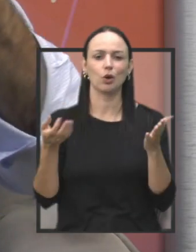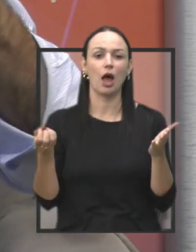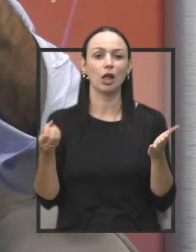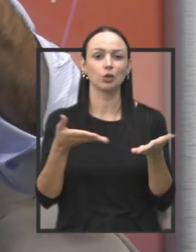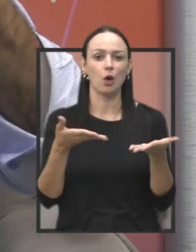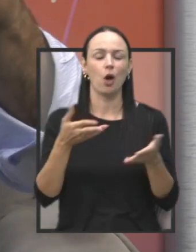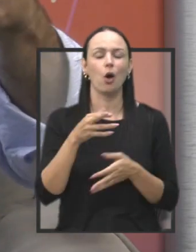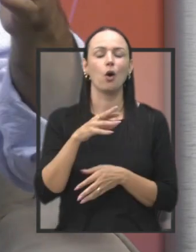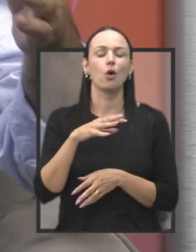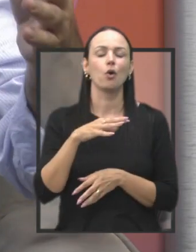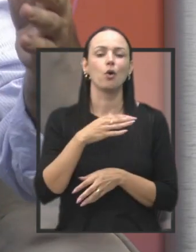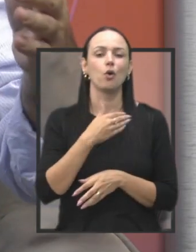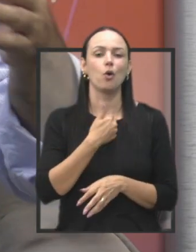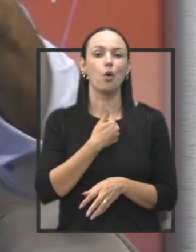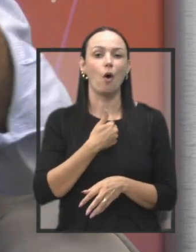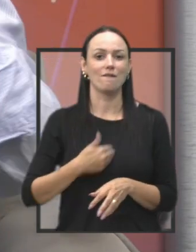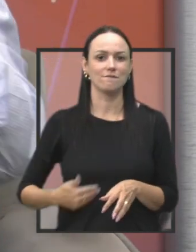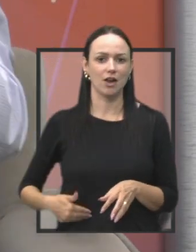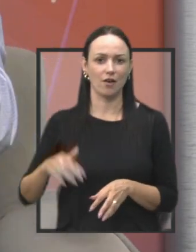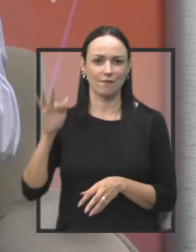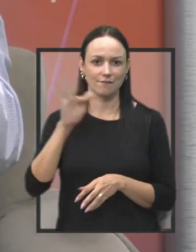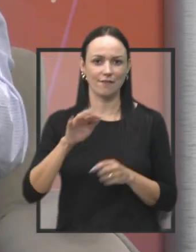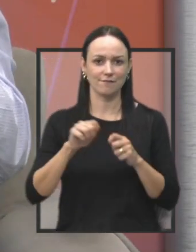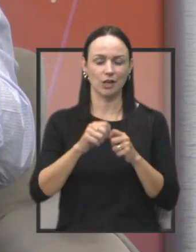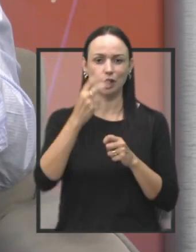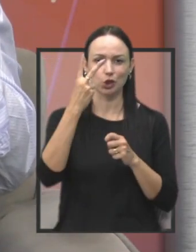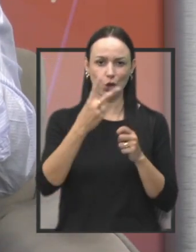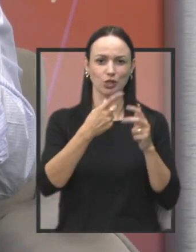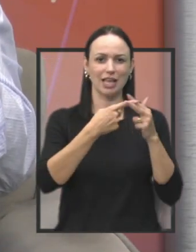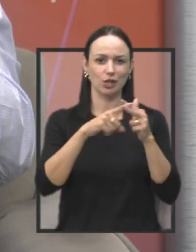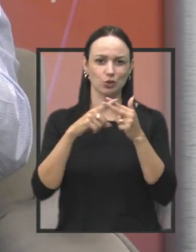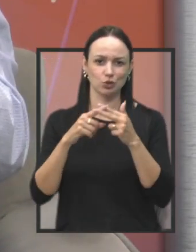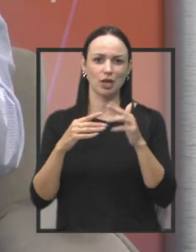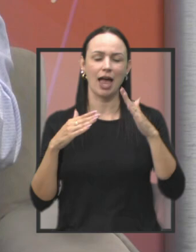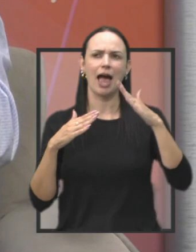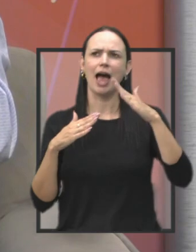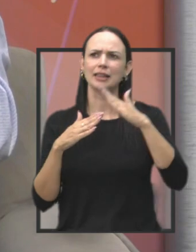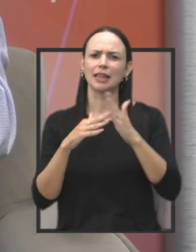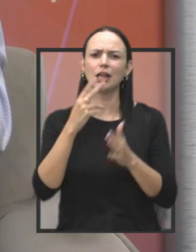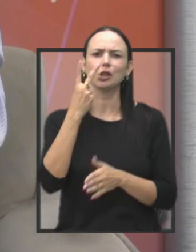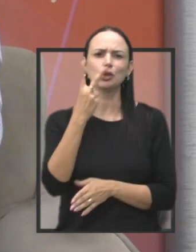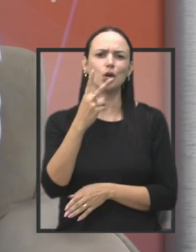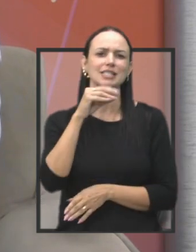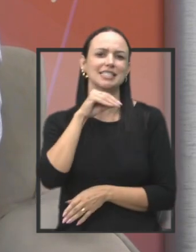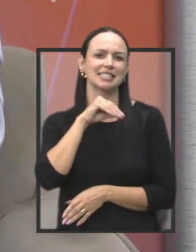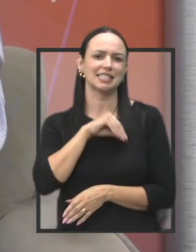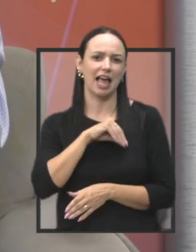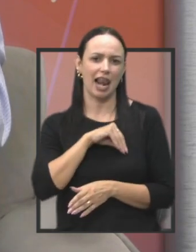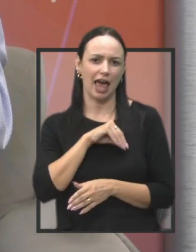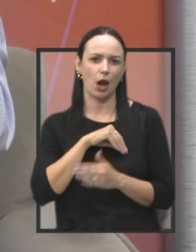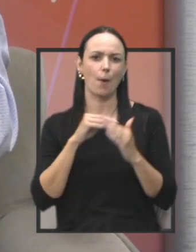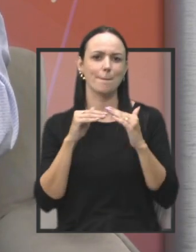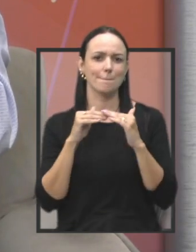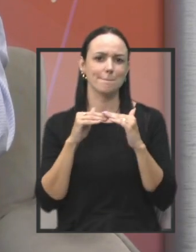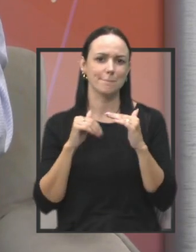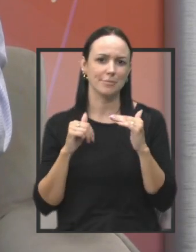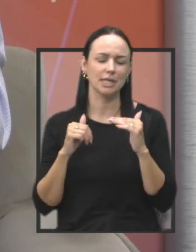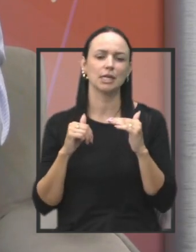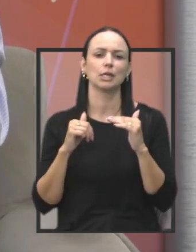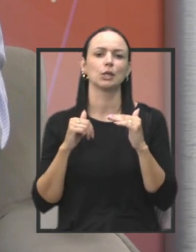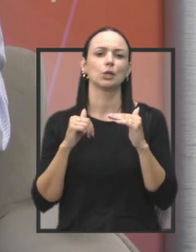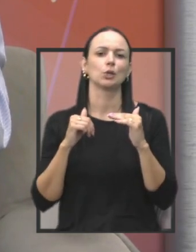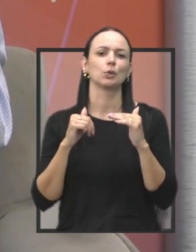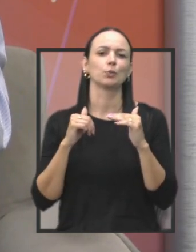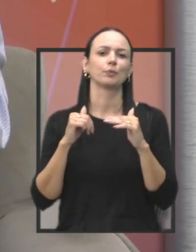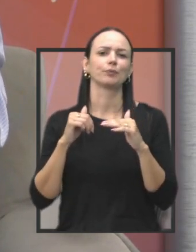federal fez 2 ajustes, que é até 2 salários mínimos, né? É isso que até 2 salários mínimos hoje, né,